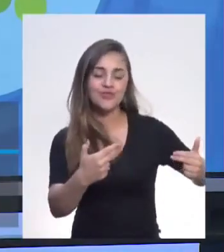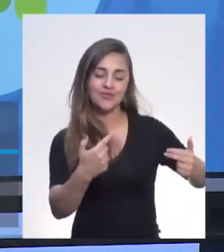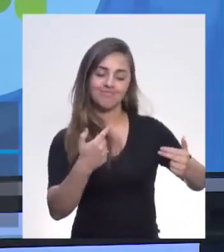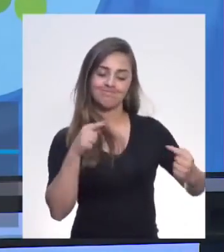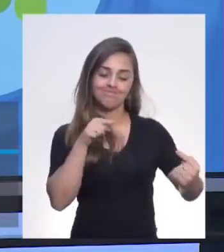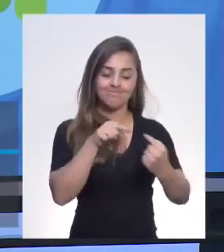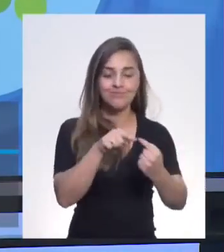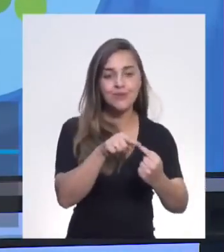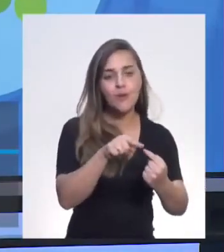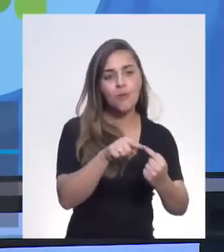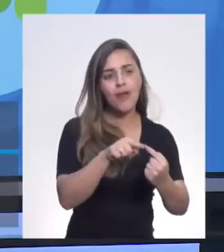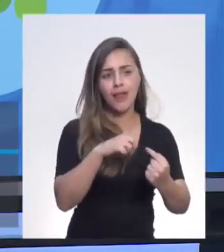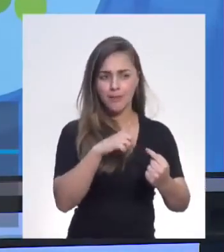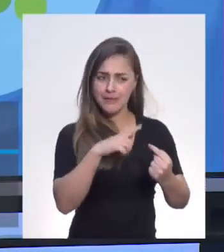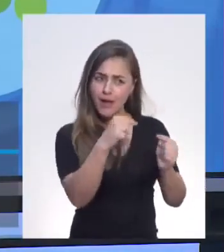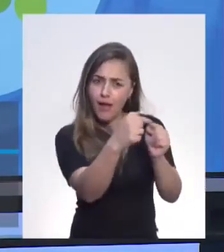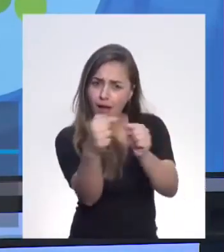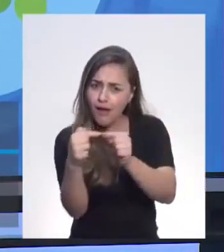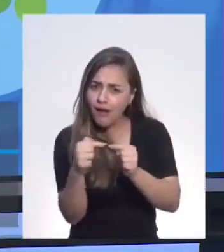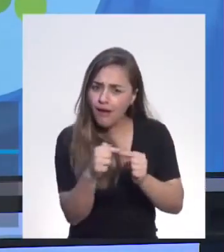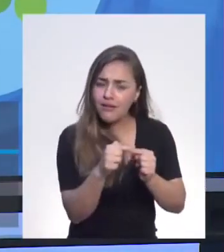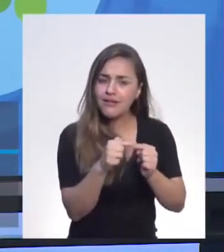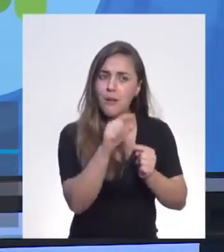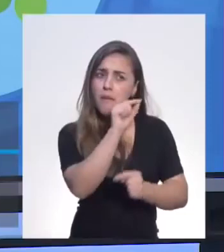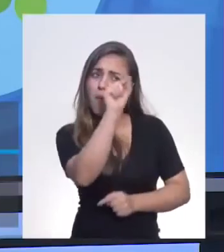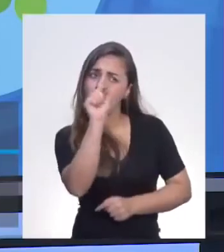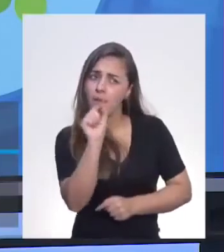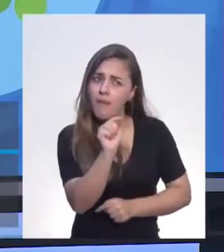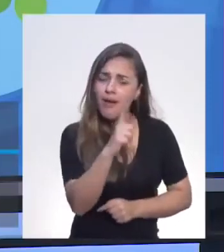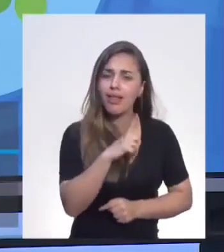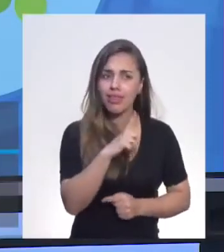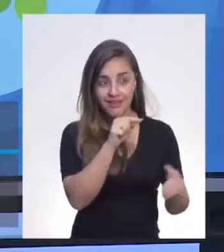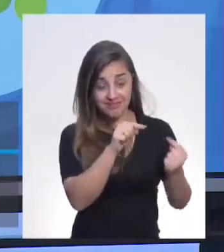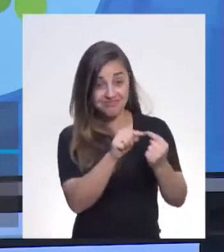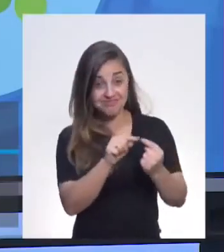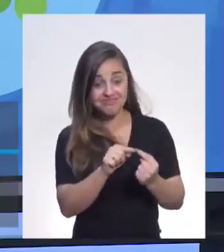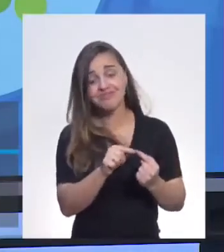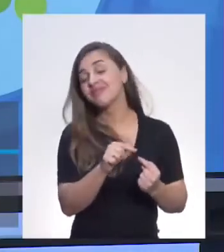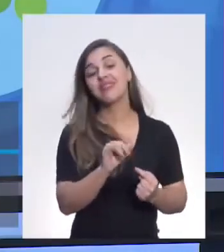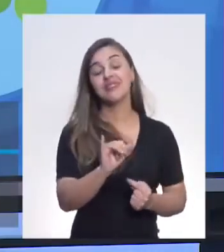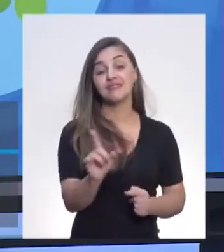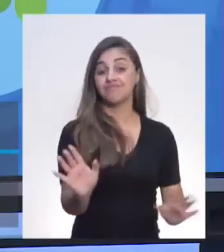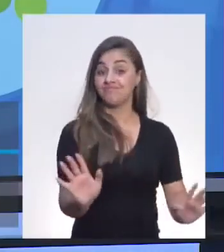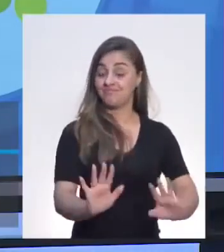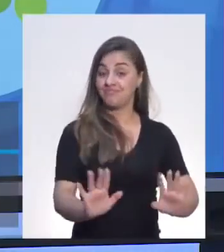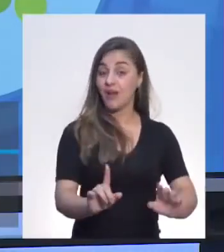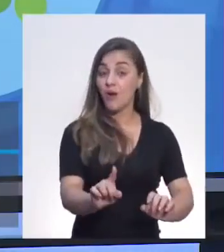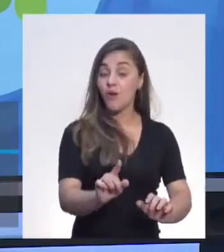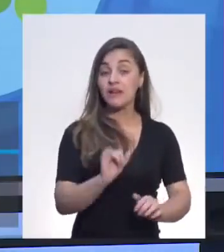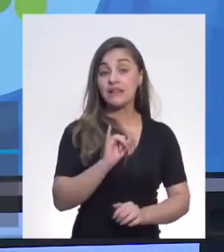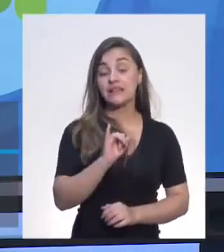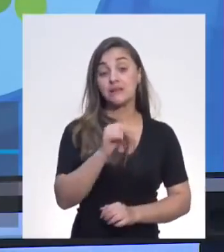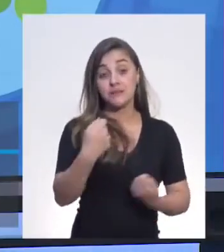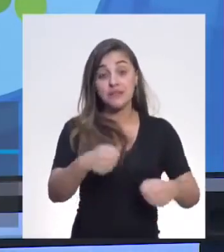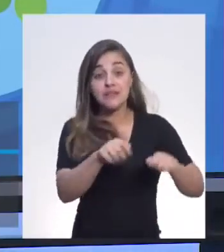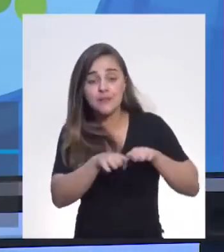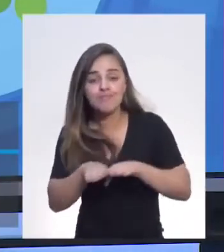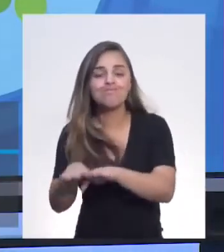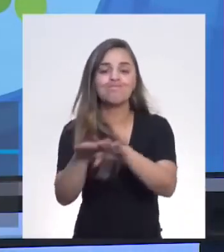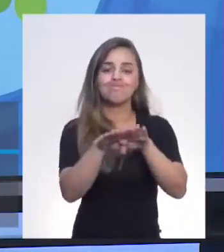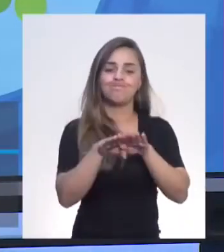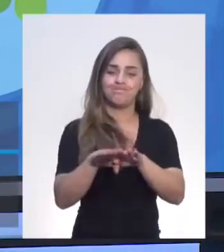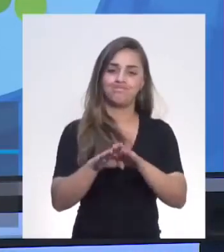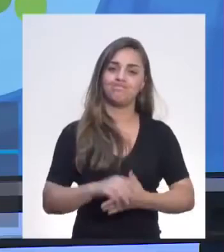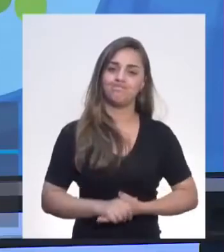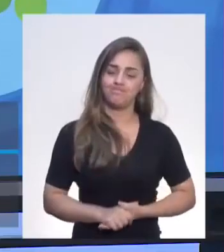fazendo sentido para todo mundo? Né? Até sair uma corrente falando se não tem para uma, não tem para ninguém. Né? E, só para